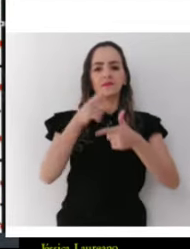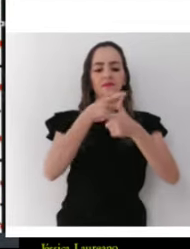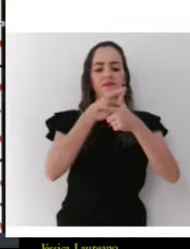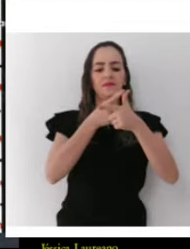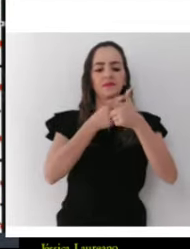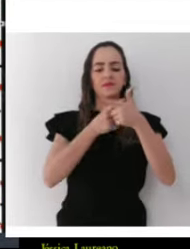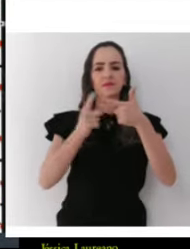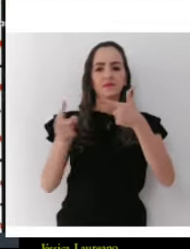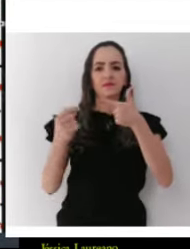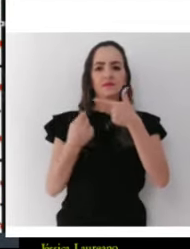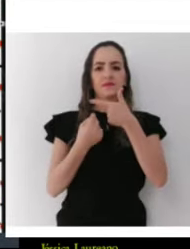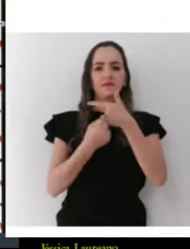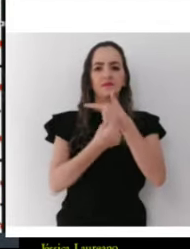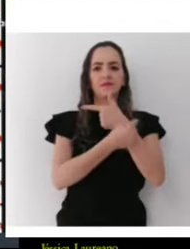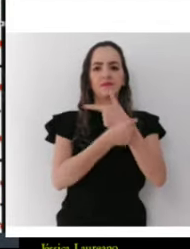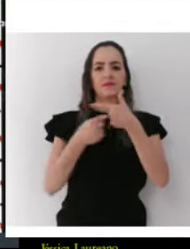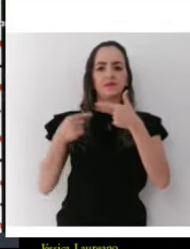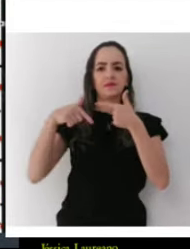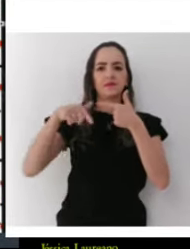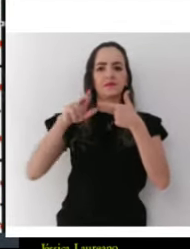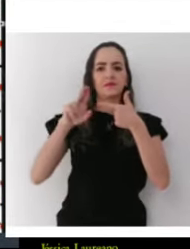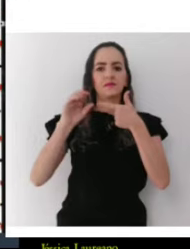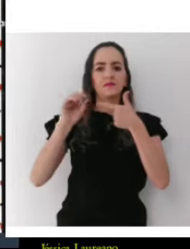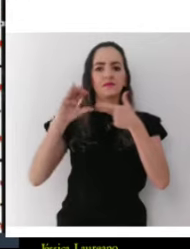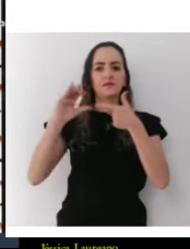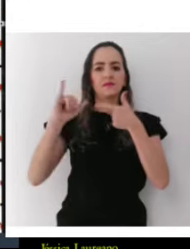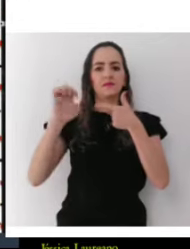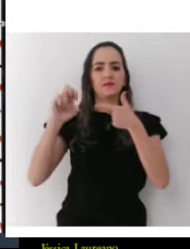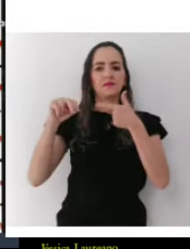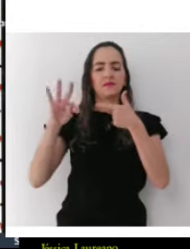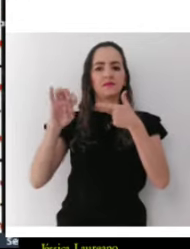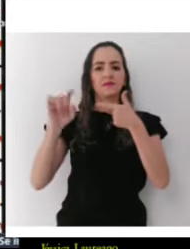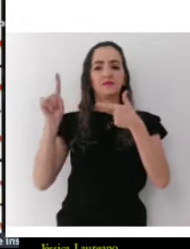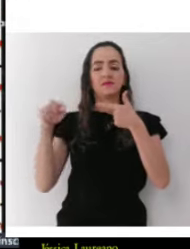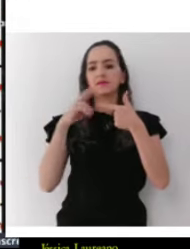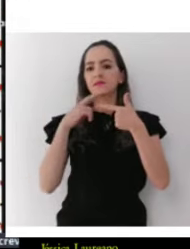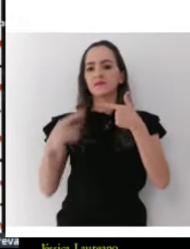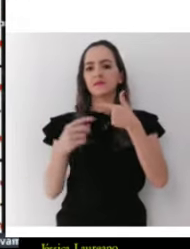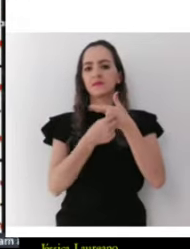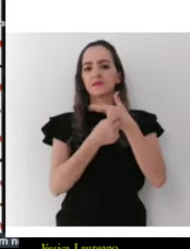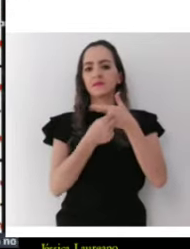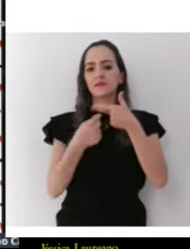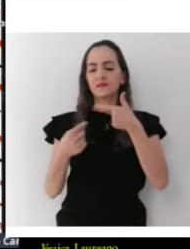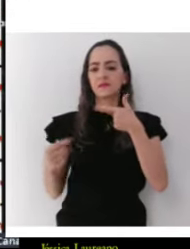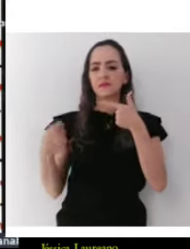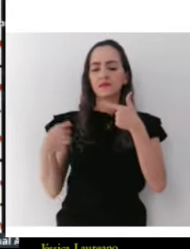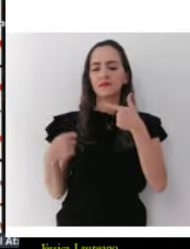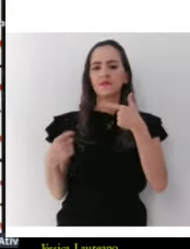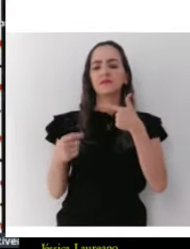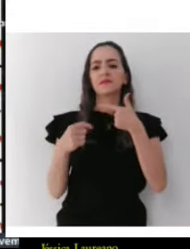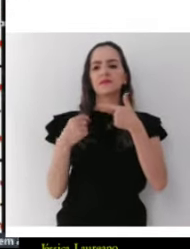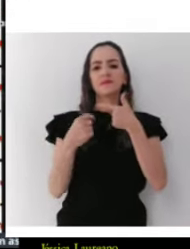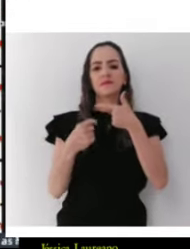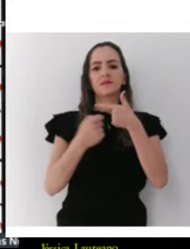de consciente. Consciente é onde você coloca as respostas. Toda vez que você colocar um copo,